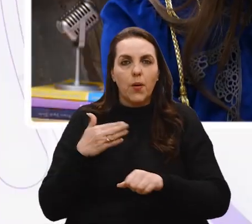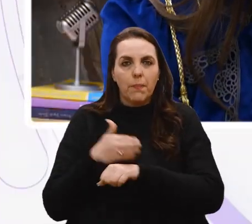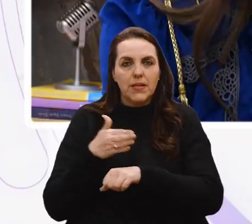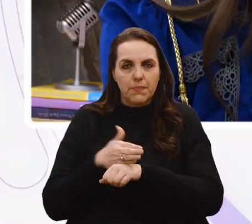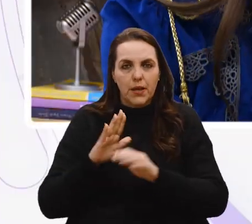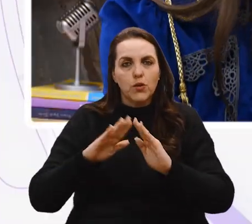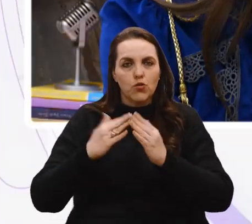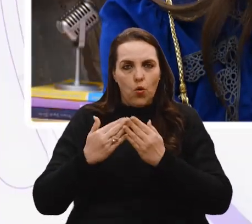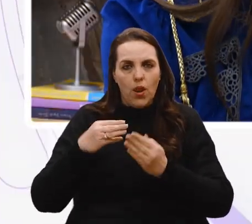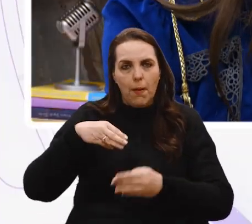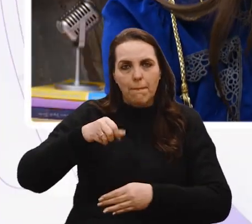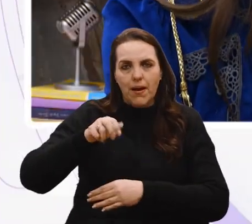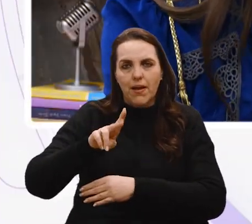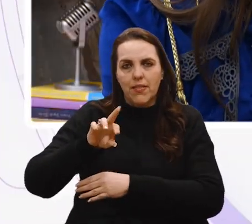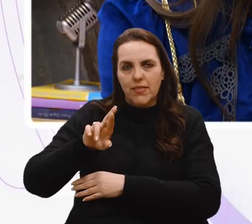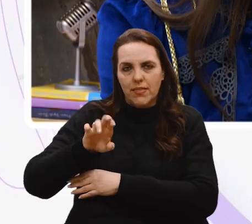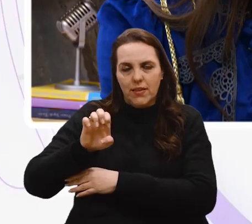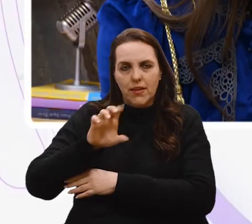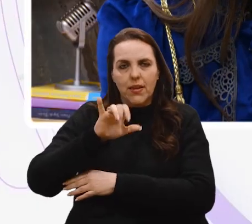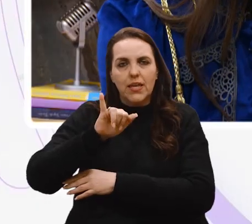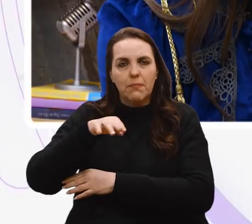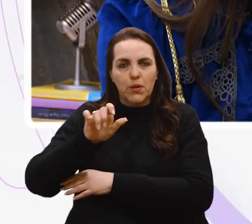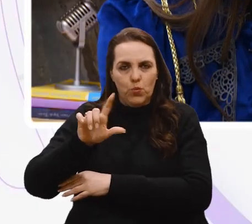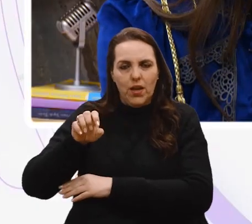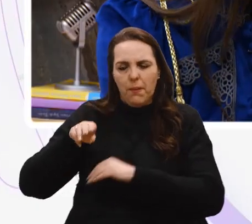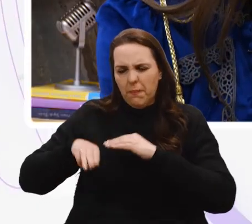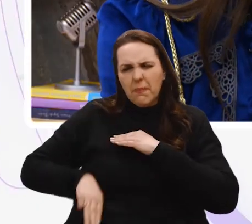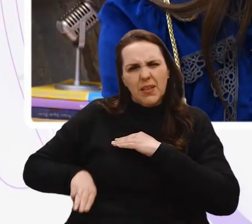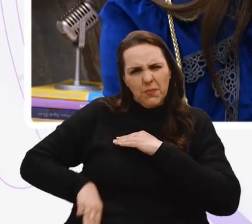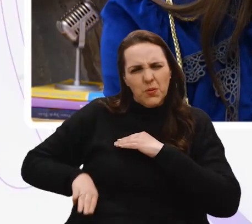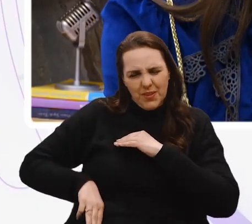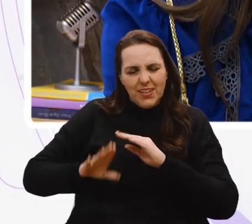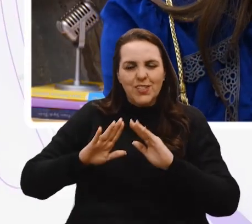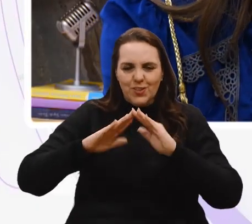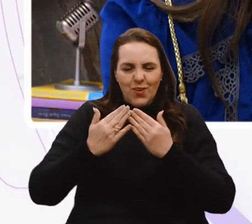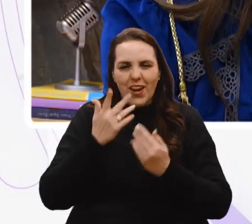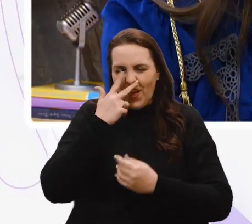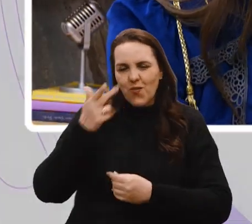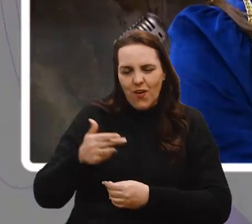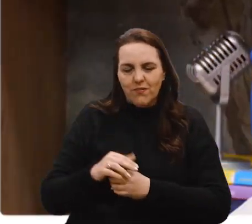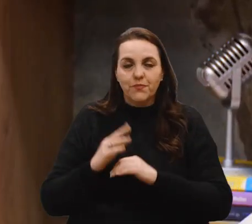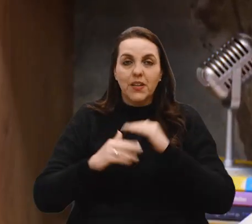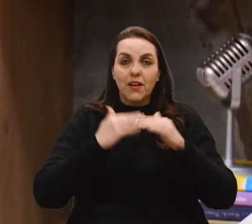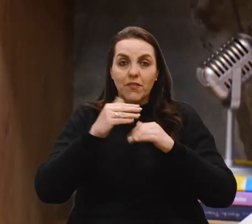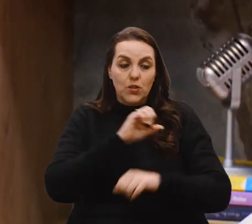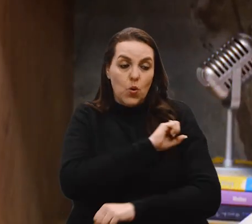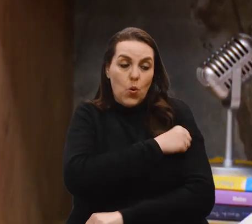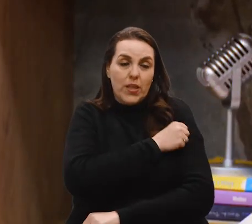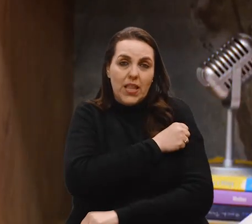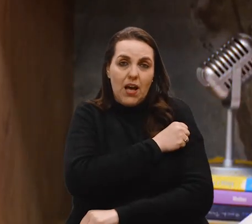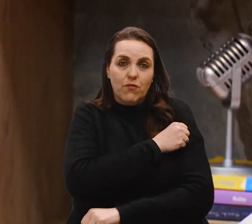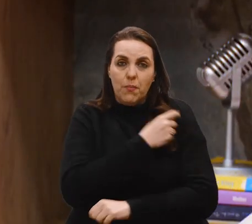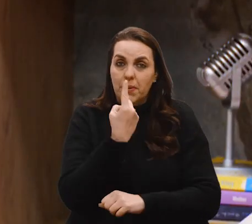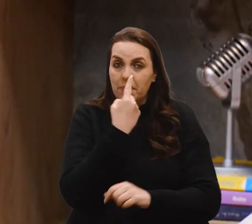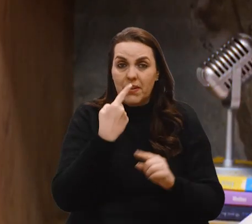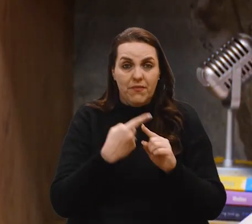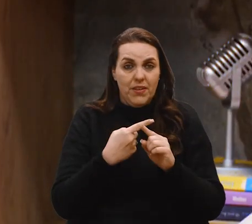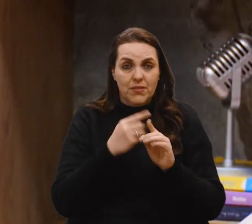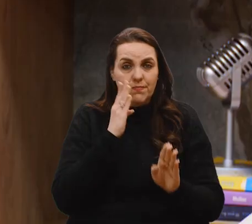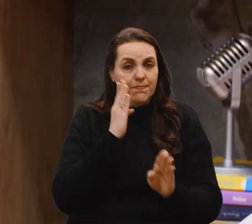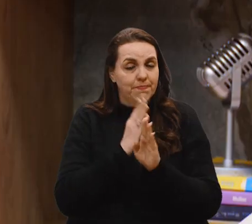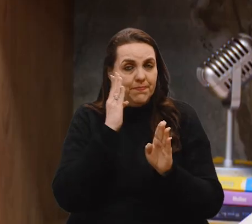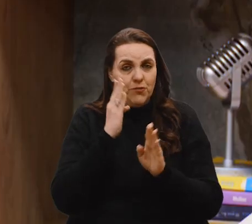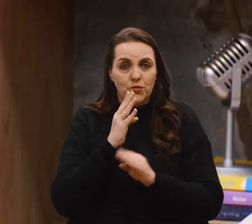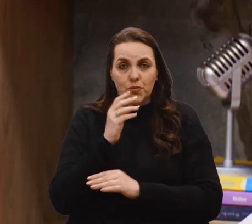Madrinilda, né? Que é a mesma escola do Pedro. E meu primeiro avanço foi no 8º ano, quando eu descobri que era superdotada. E aí, isso